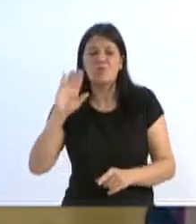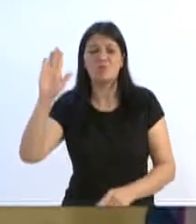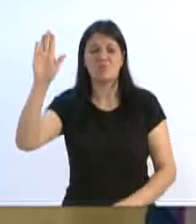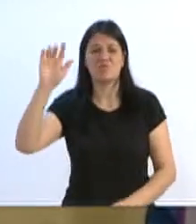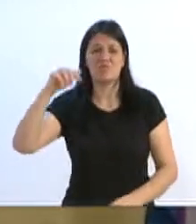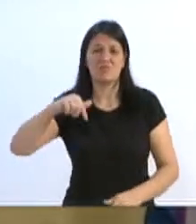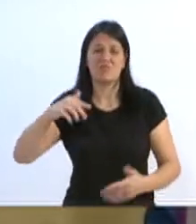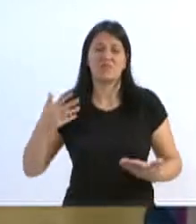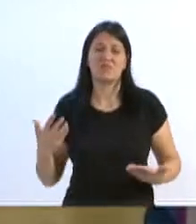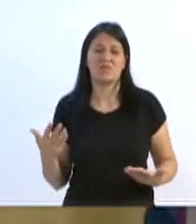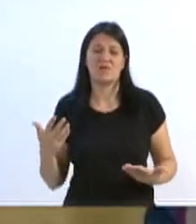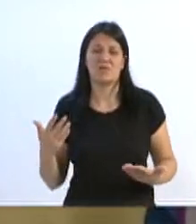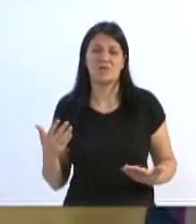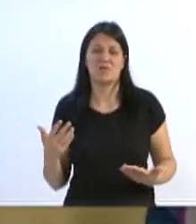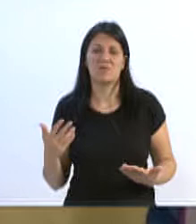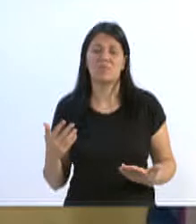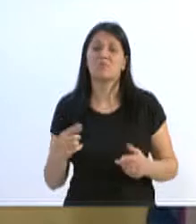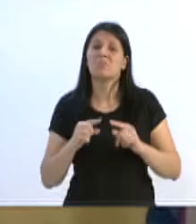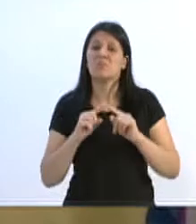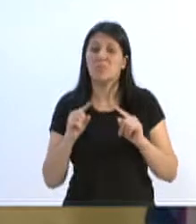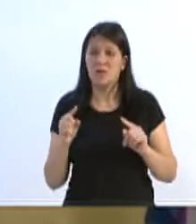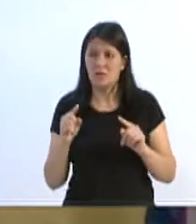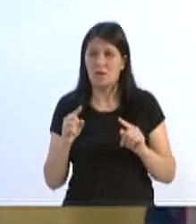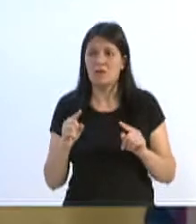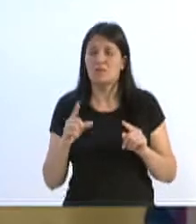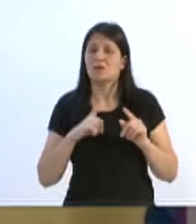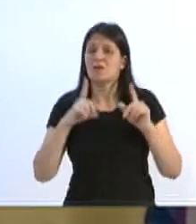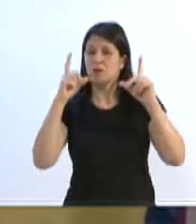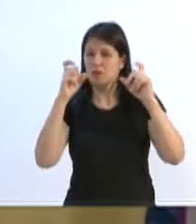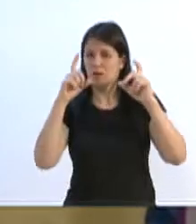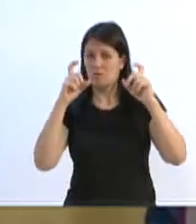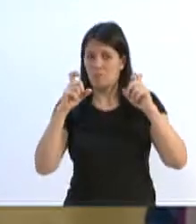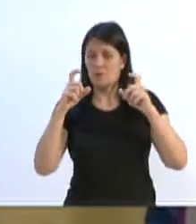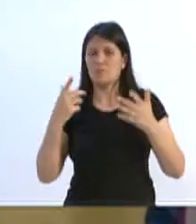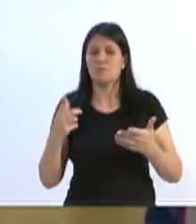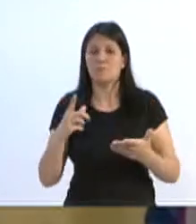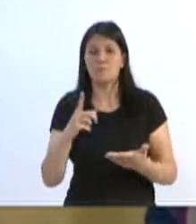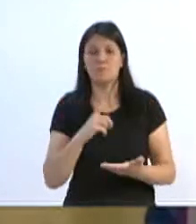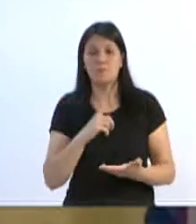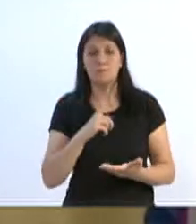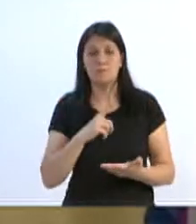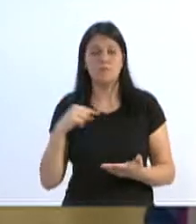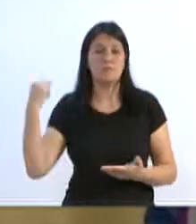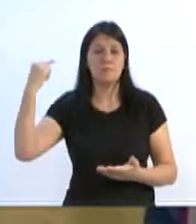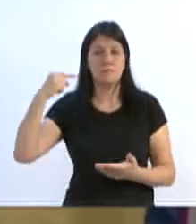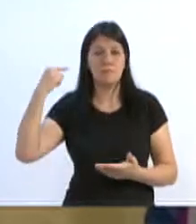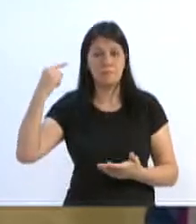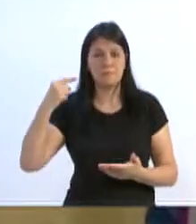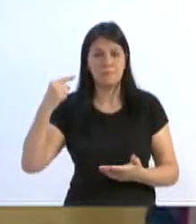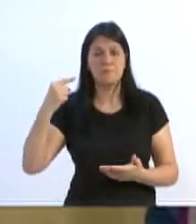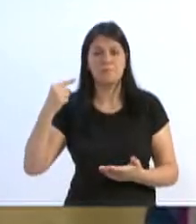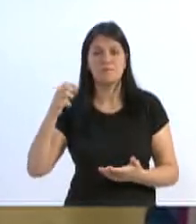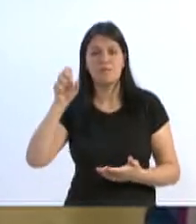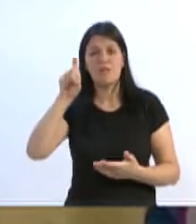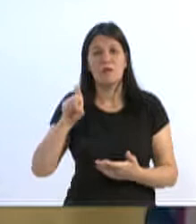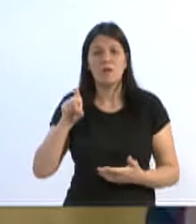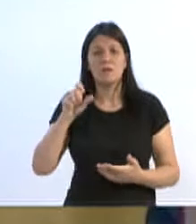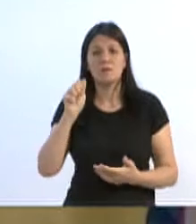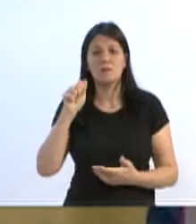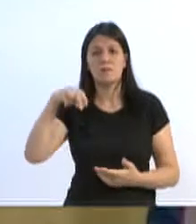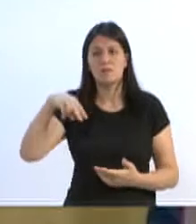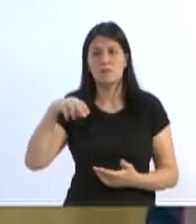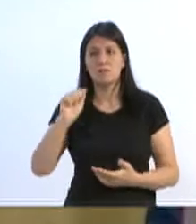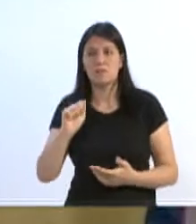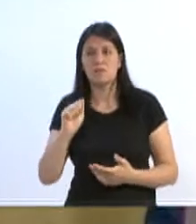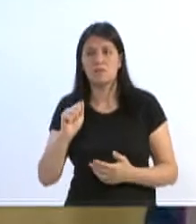com chance ainda tem a foto nada da matéria de termos como deputada federal a ex deputada estadual ana paula com